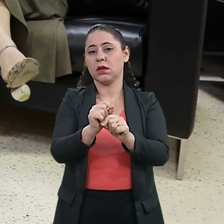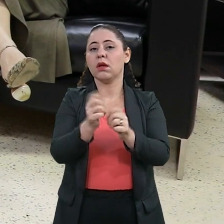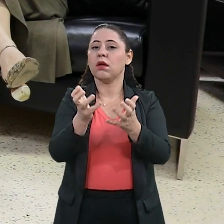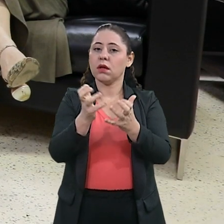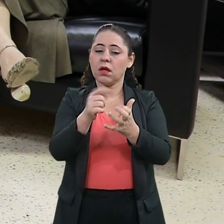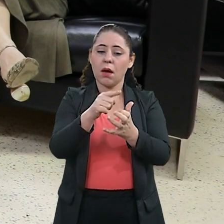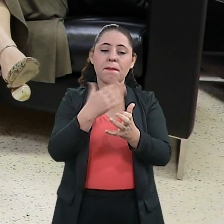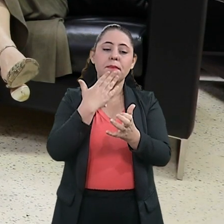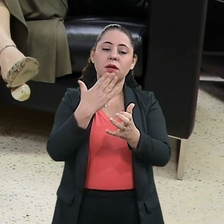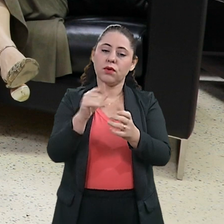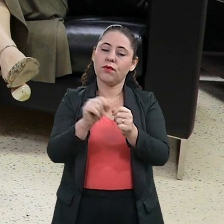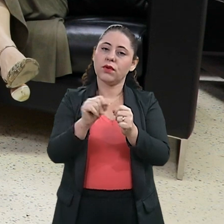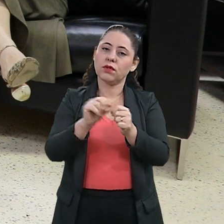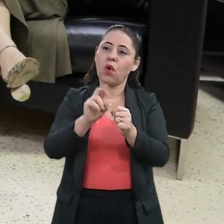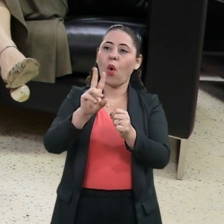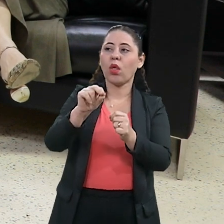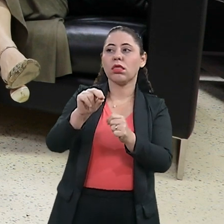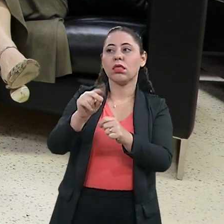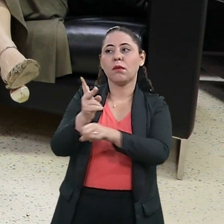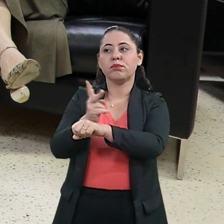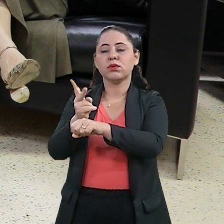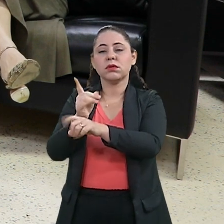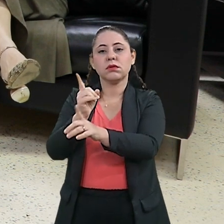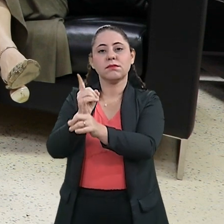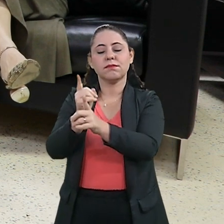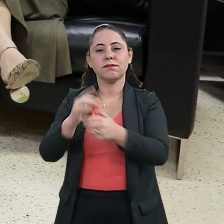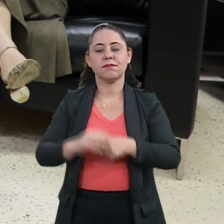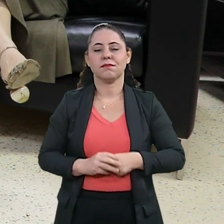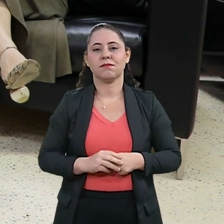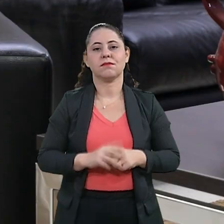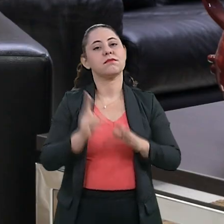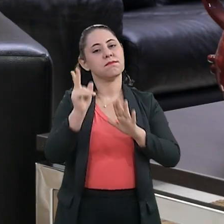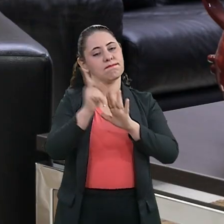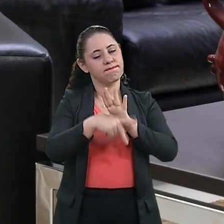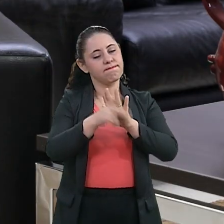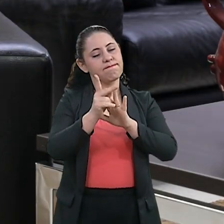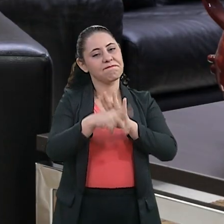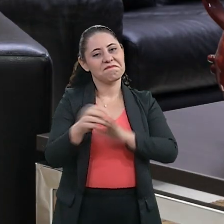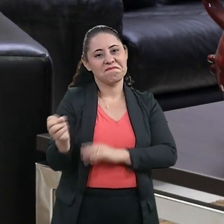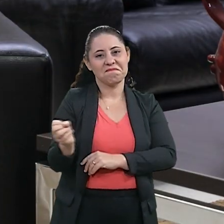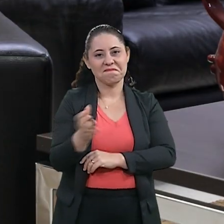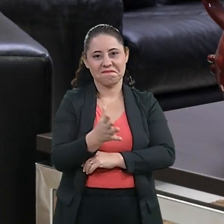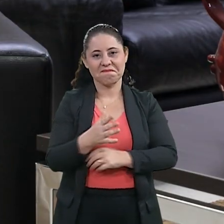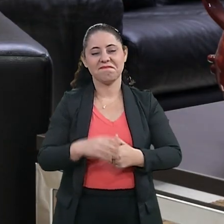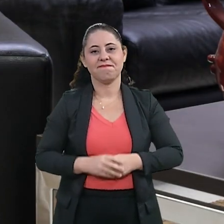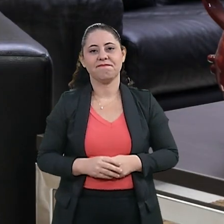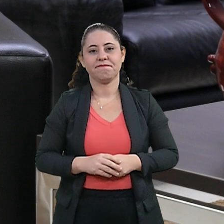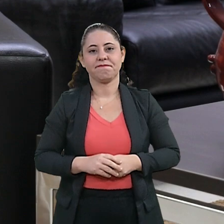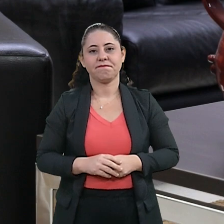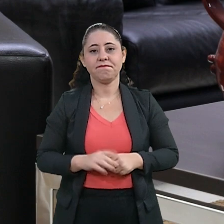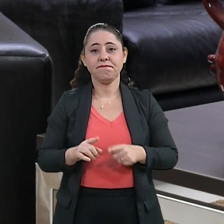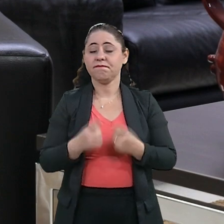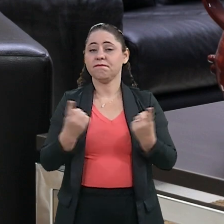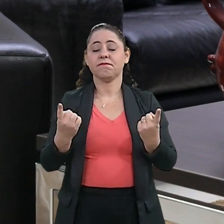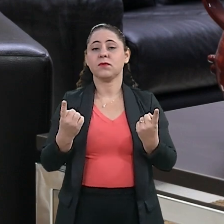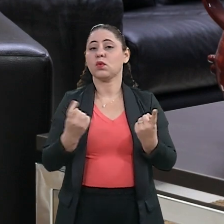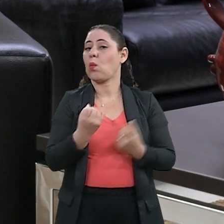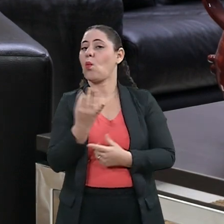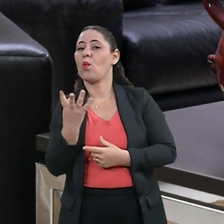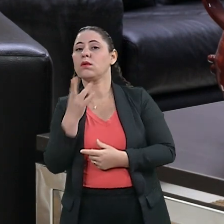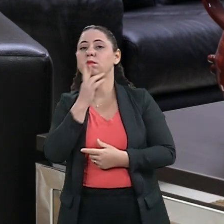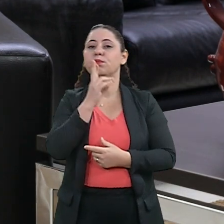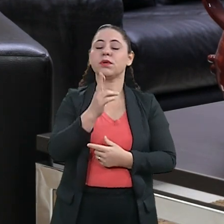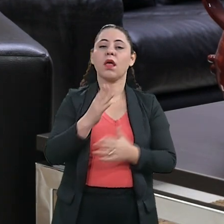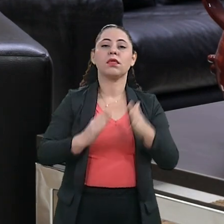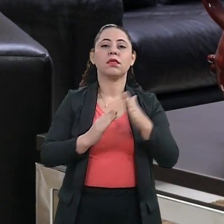sobre essa pretensão dele de fazer ou não a busca. É um programa bastante novo, né? Mas